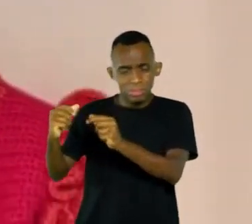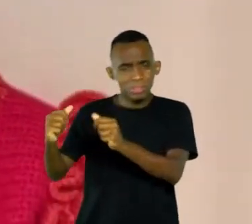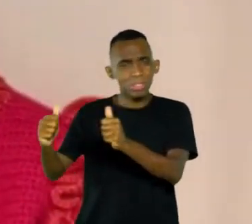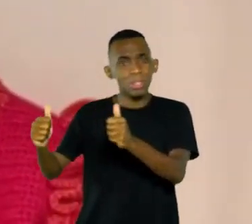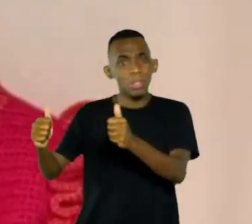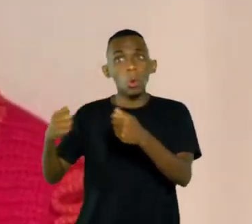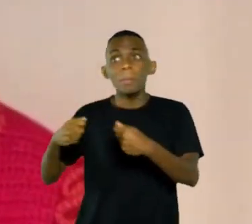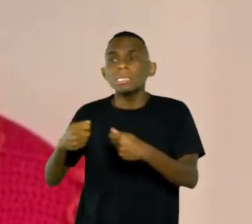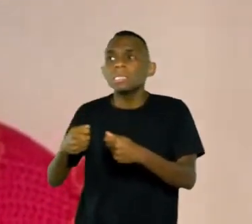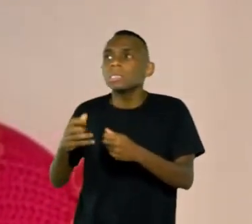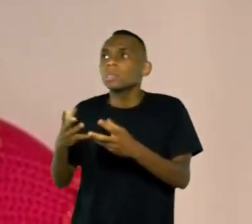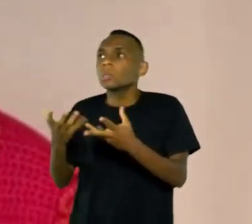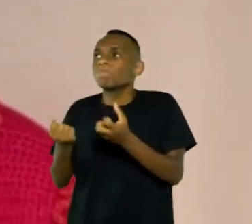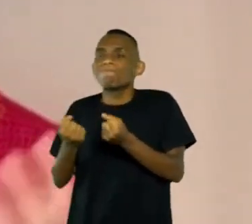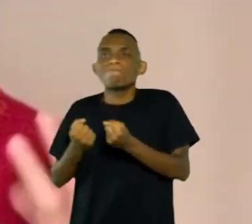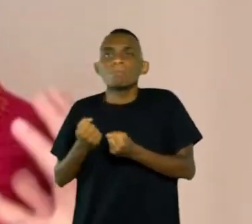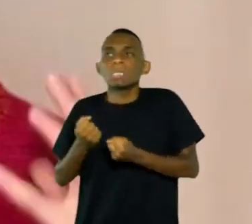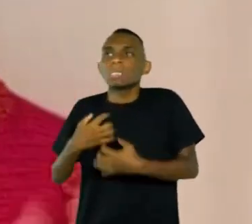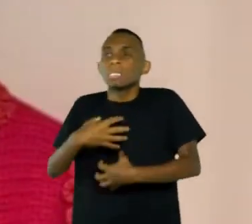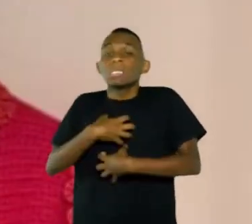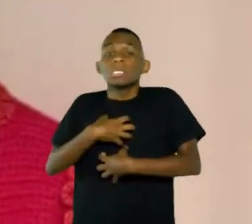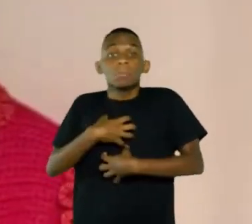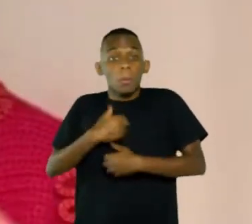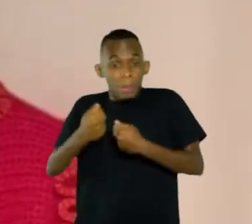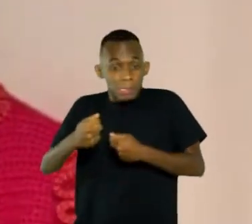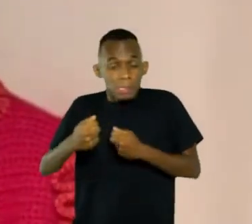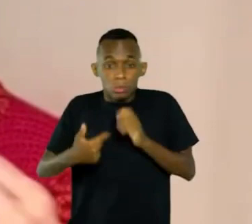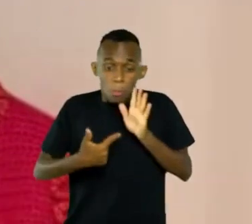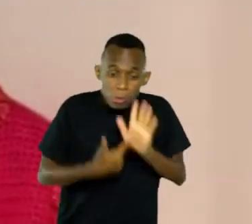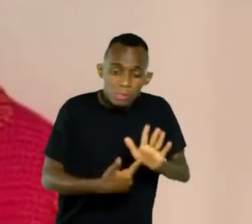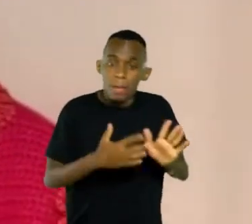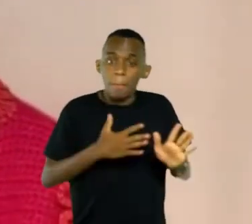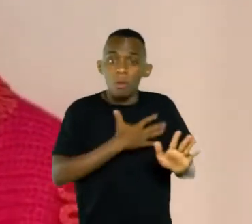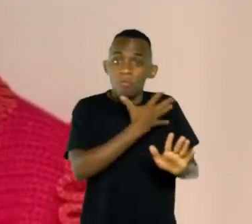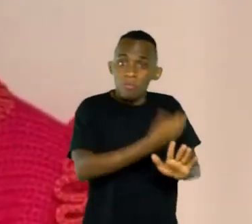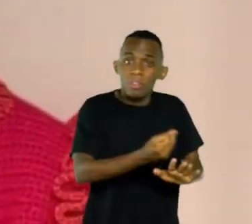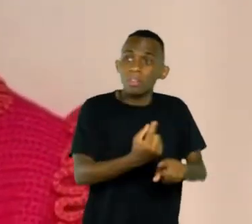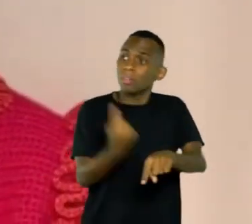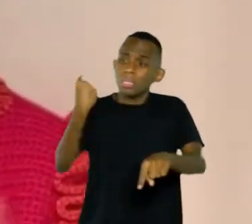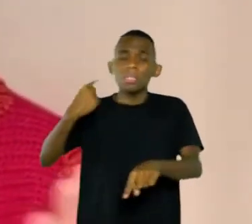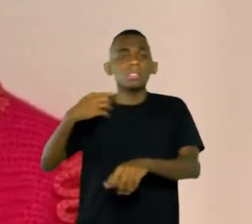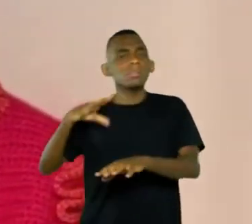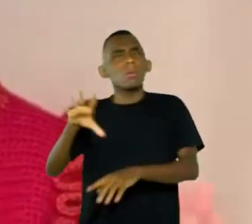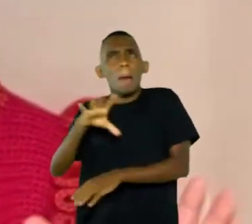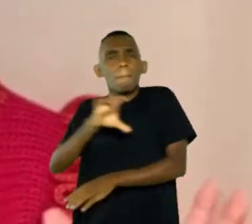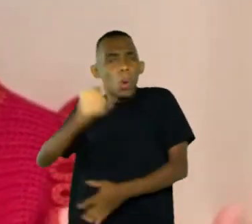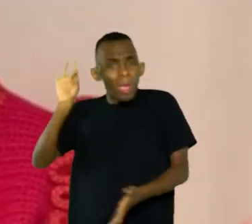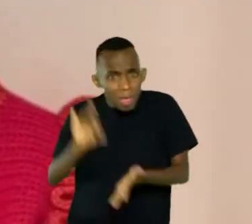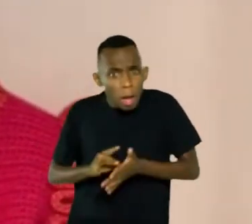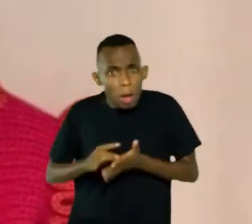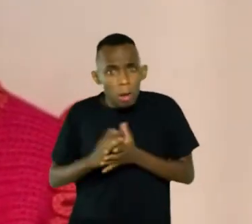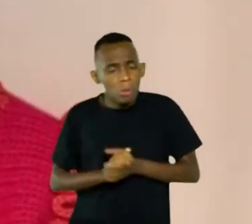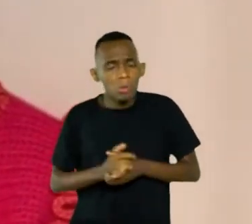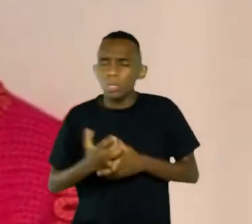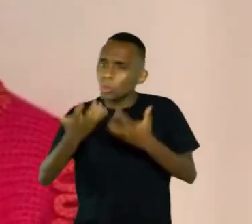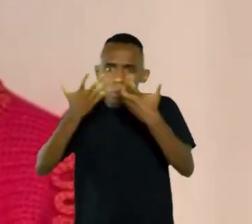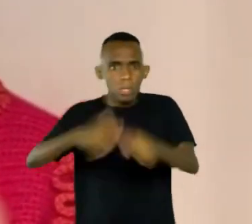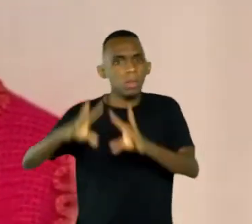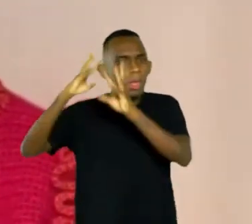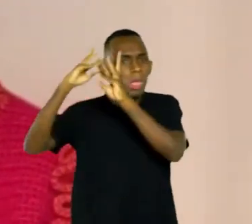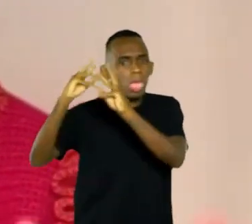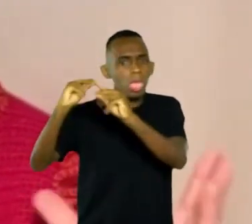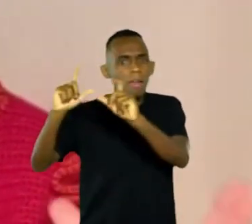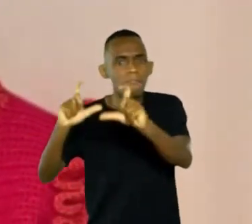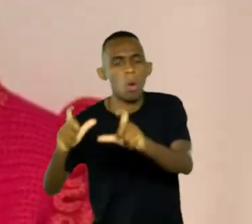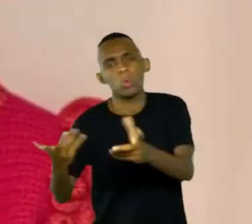pegar, eu preciso tanto mostrar para o Francisco que a gente viveu esse amor verdadeiro, né? Eu não queria que amarelassem essas fotos. Então eu tinha